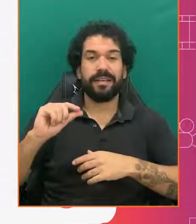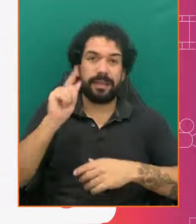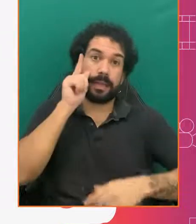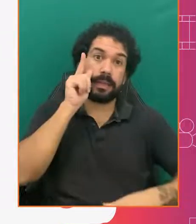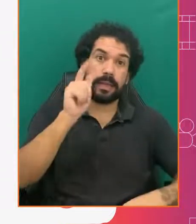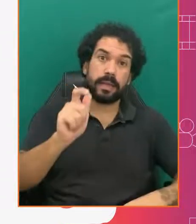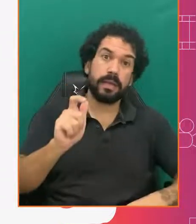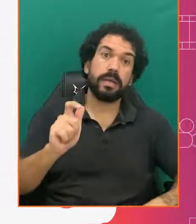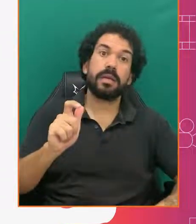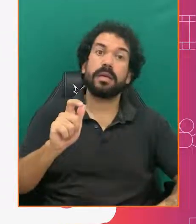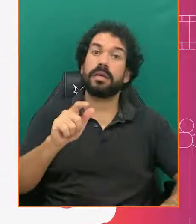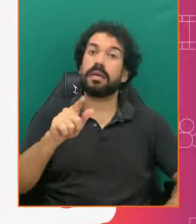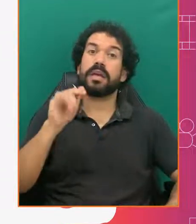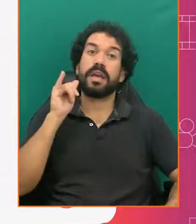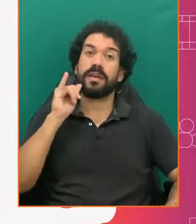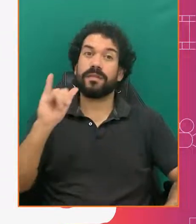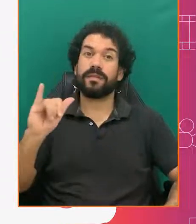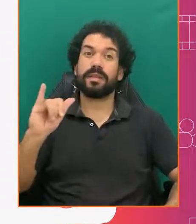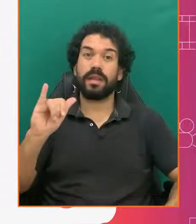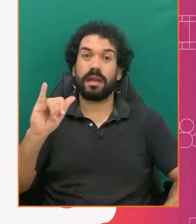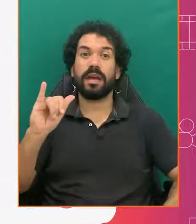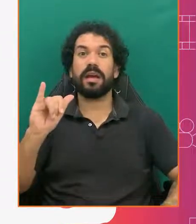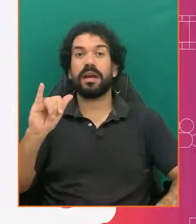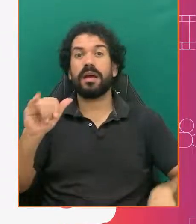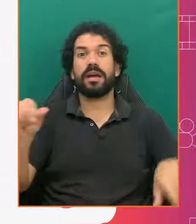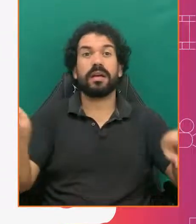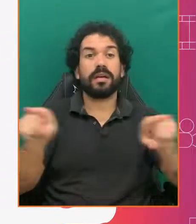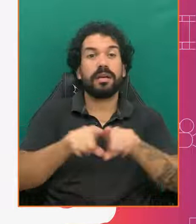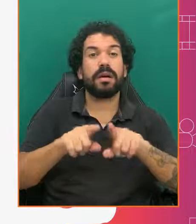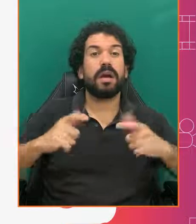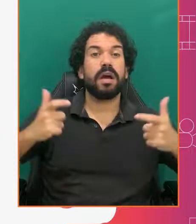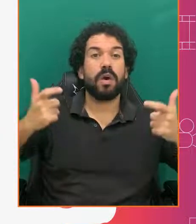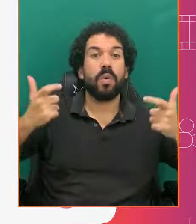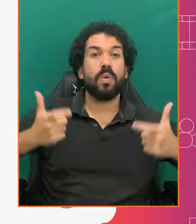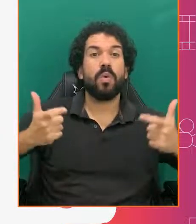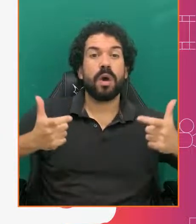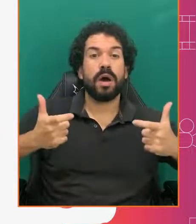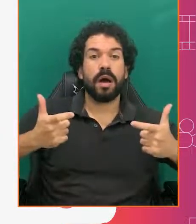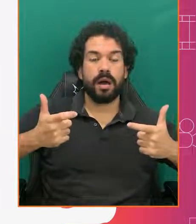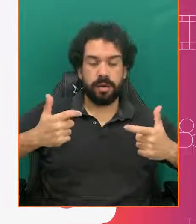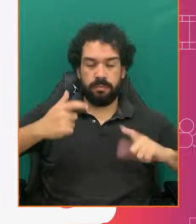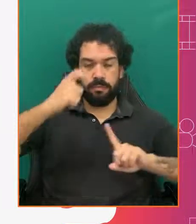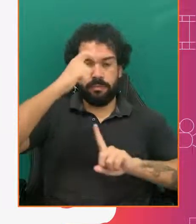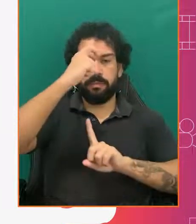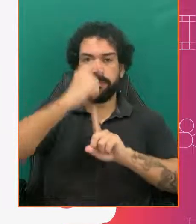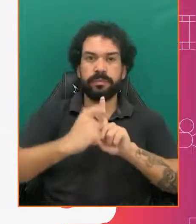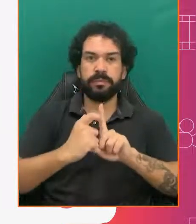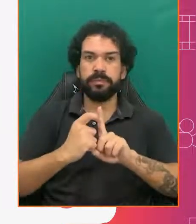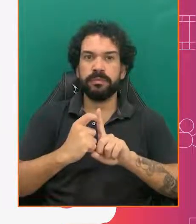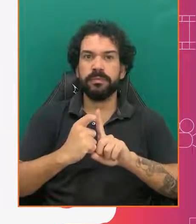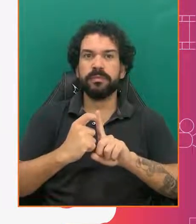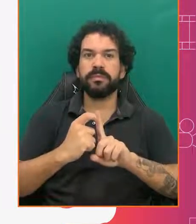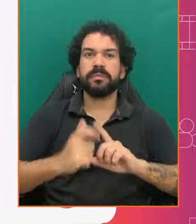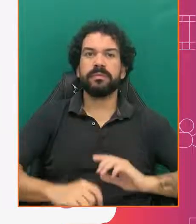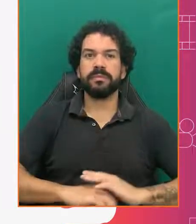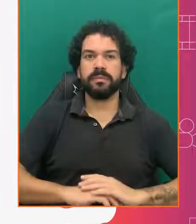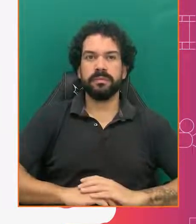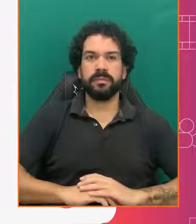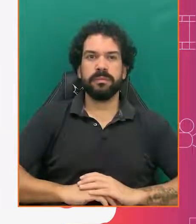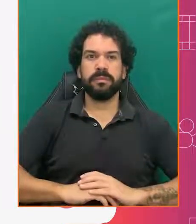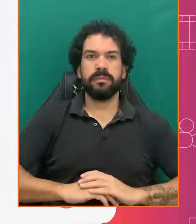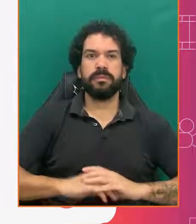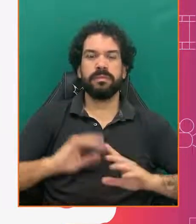É interessante sempre evitar assimetrias também na posição do personagem,